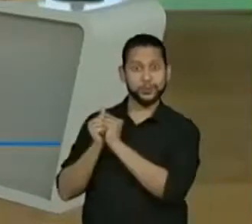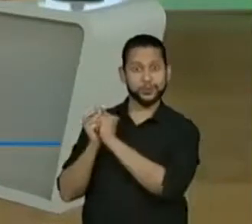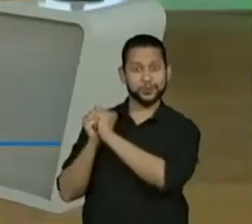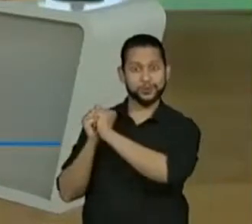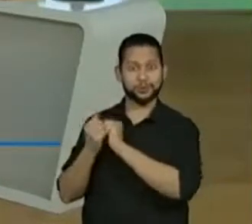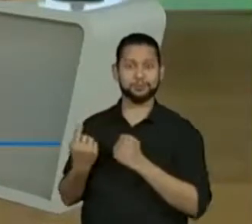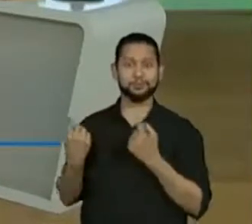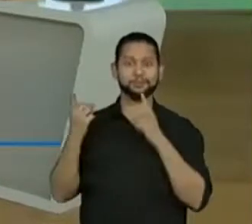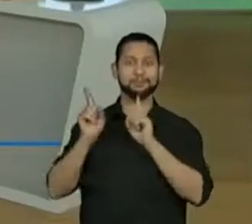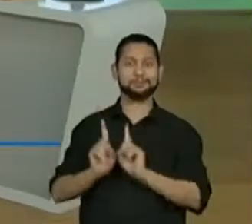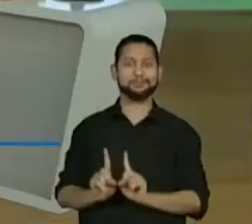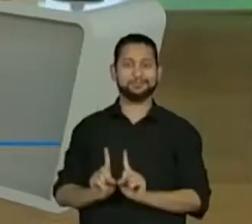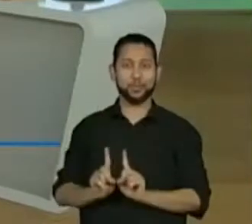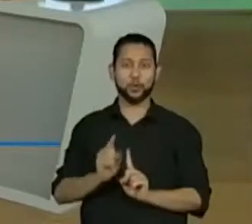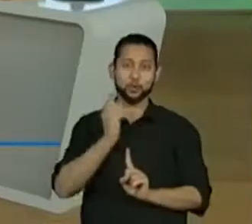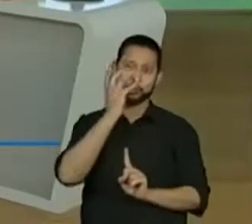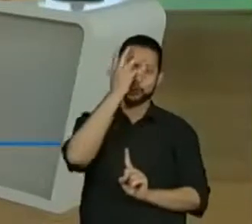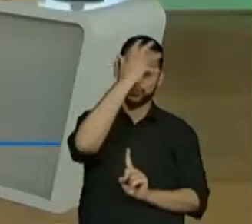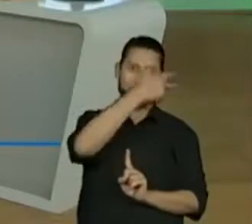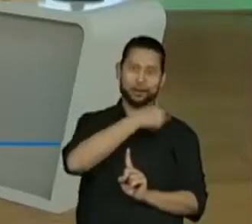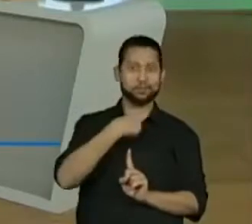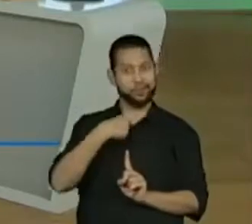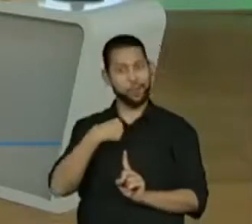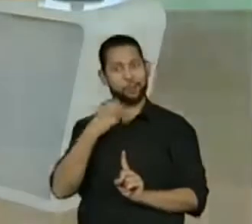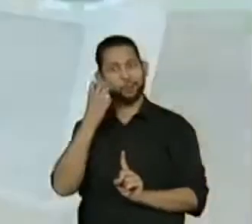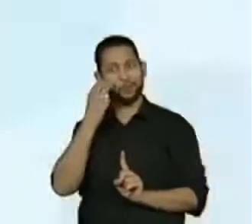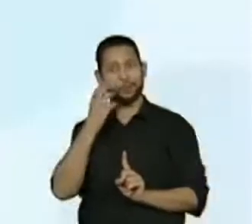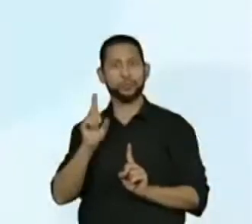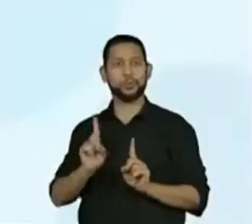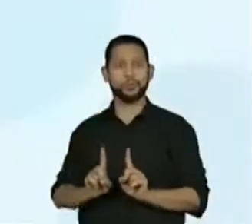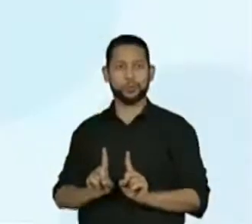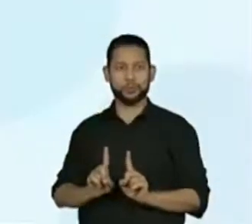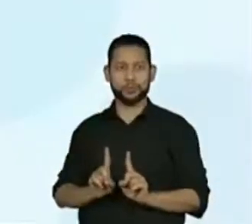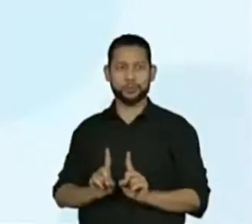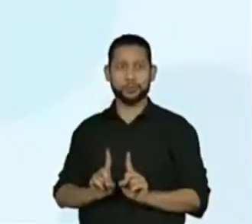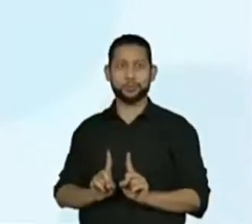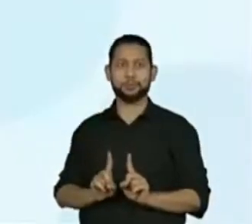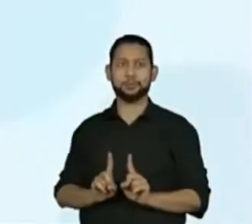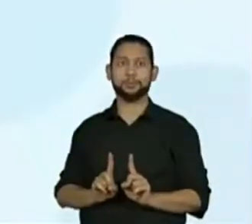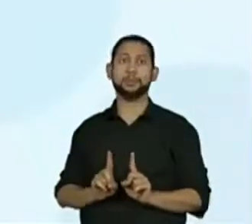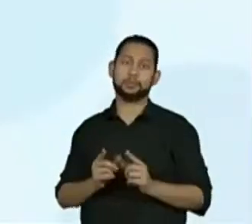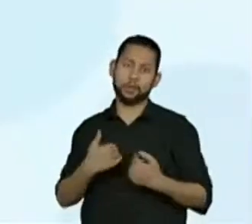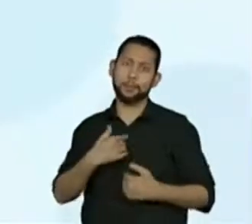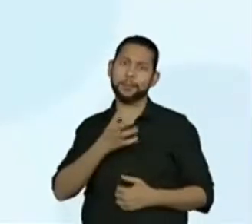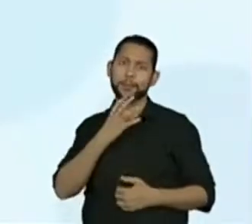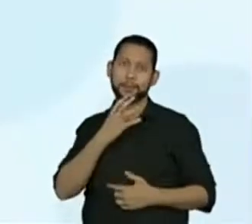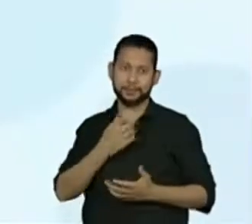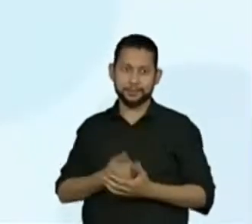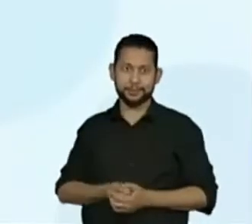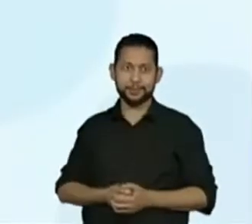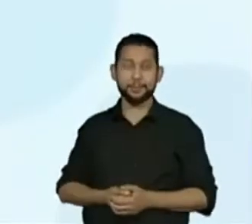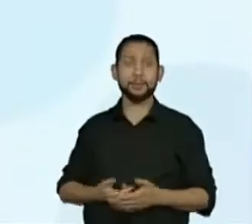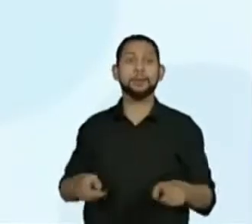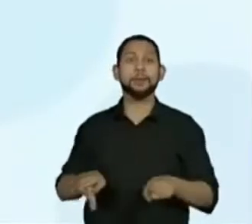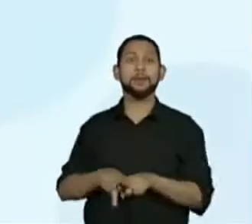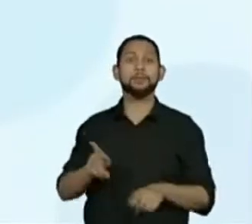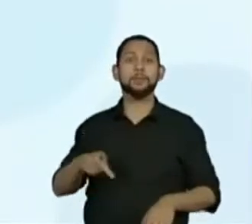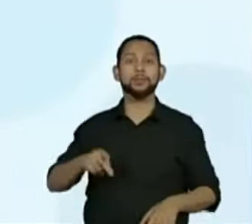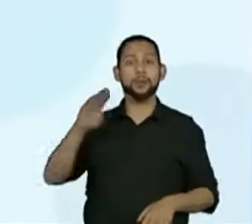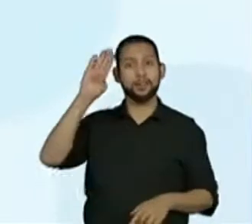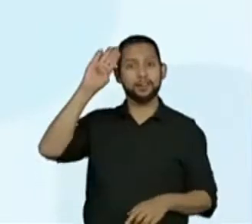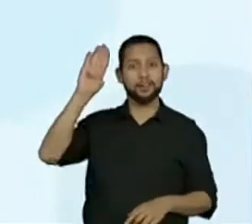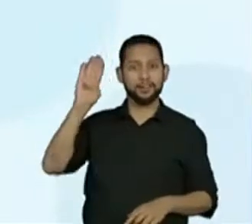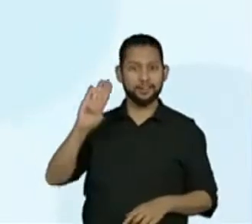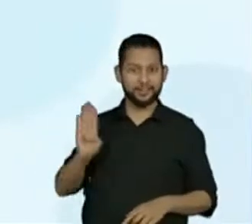Professor Joelson e já que eu não coloquei minha foto novamente e já conhece professora